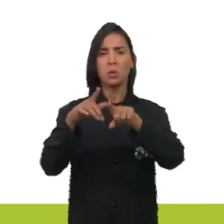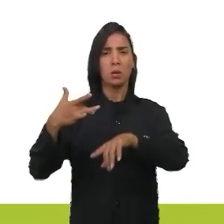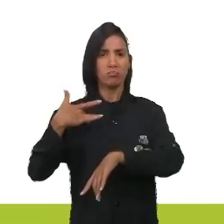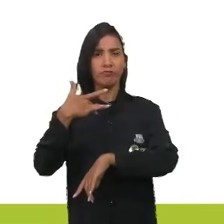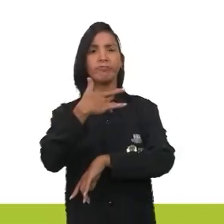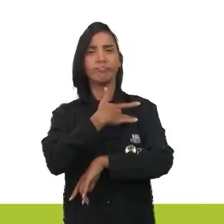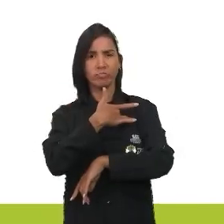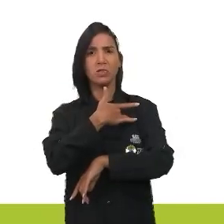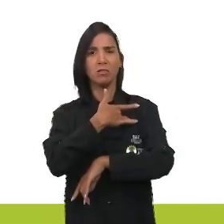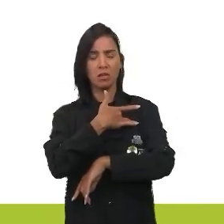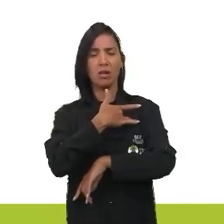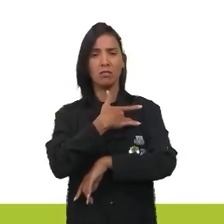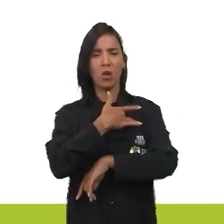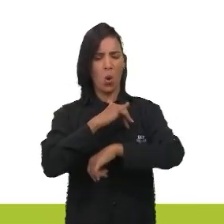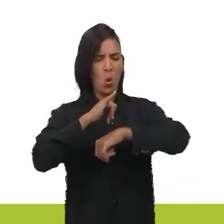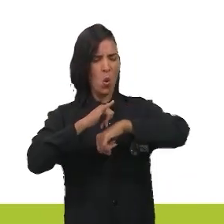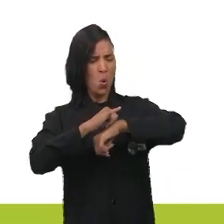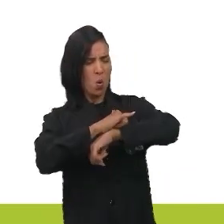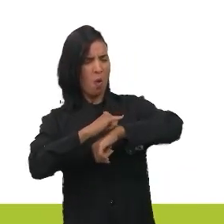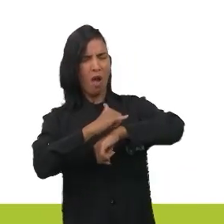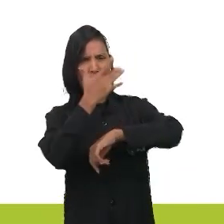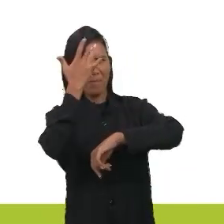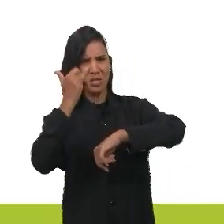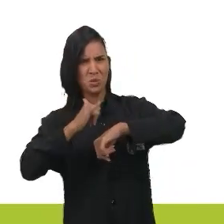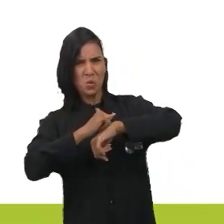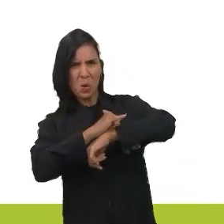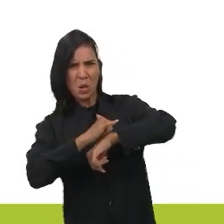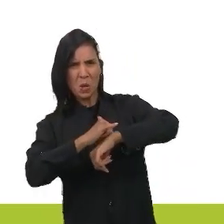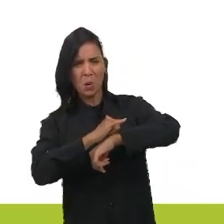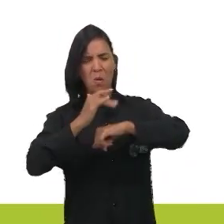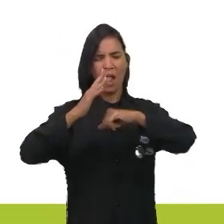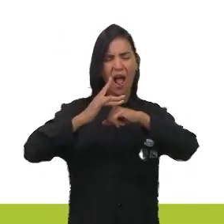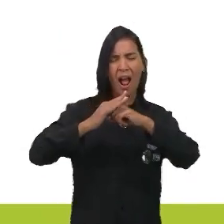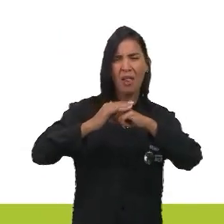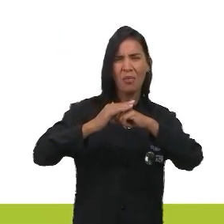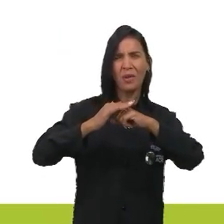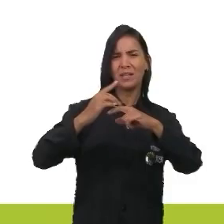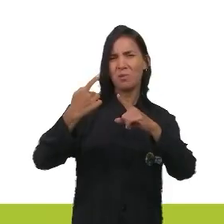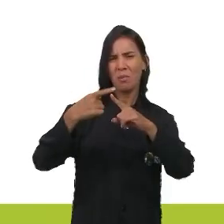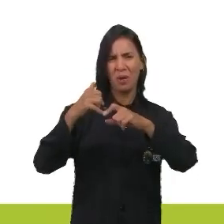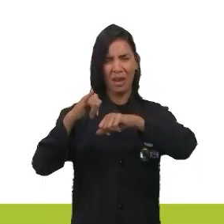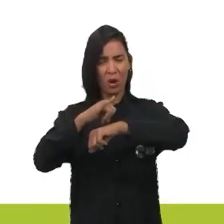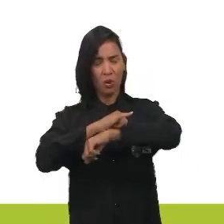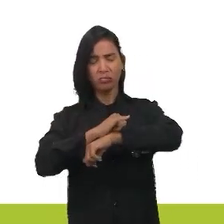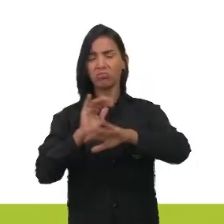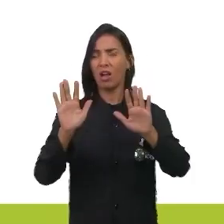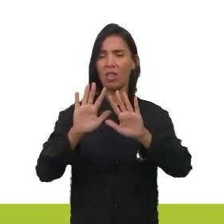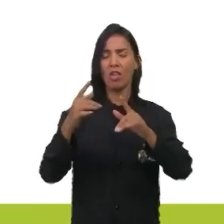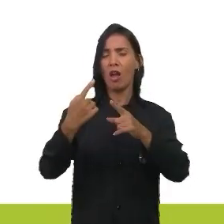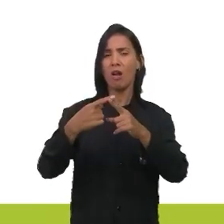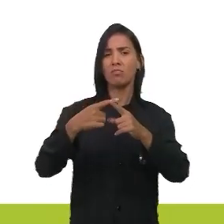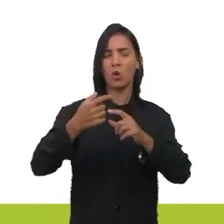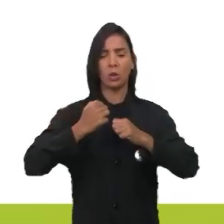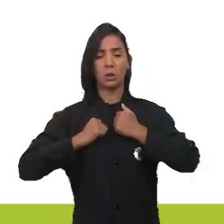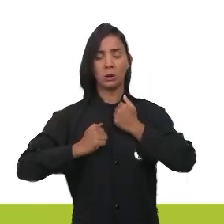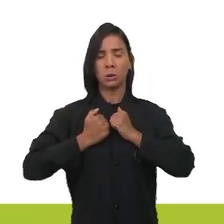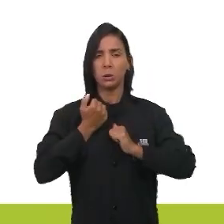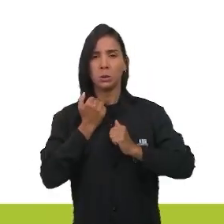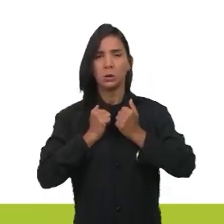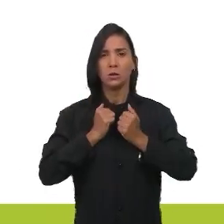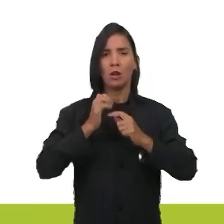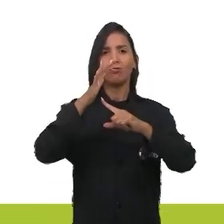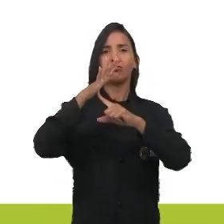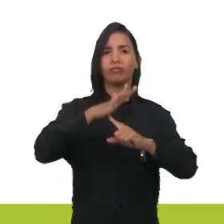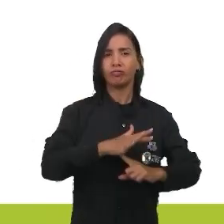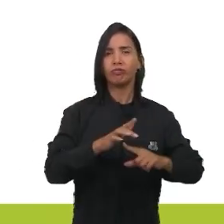gordos adoecem, não por causa da gordura, mas sim pelo estresse, pela opressão a que